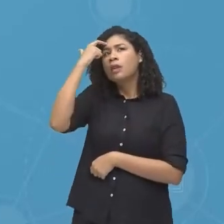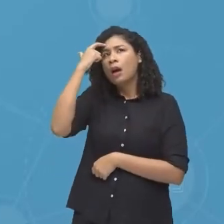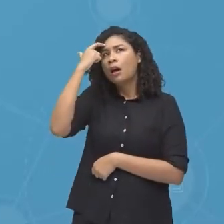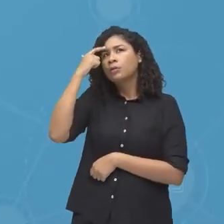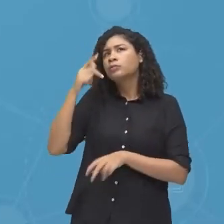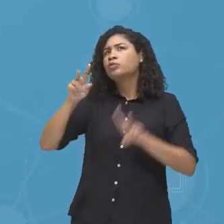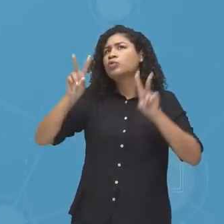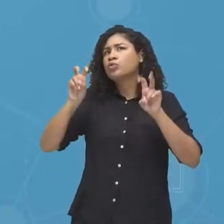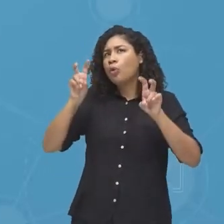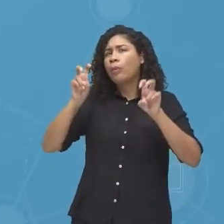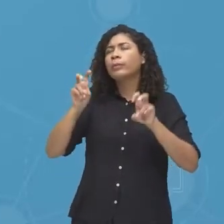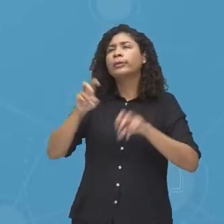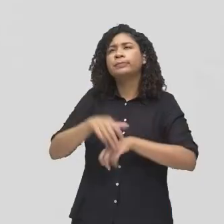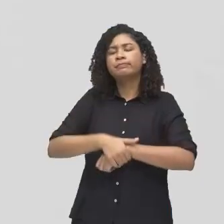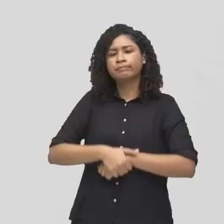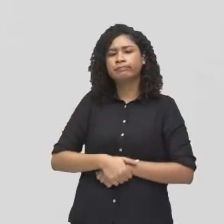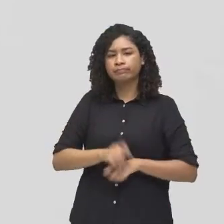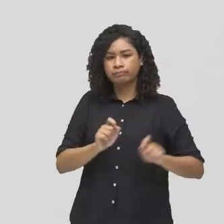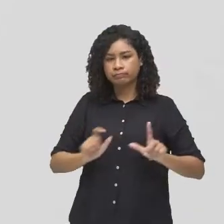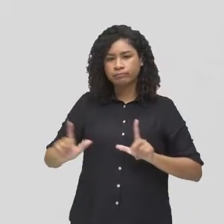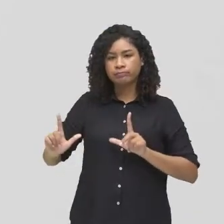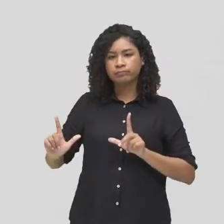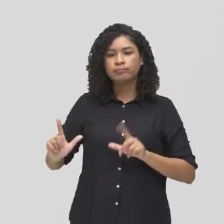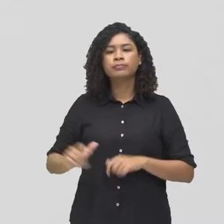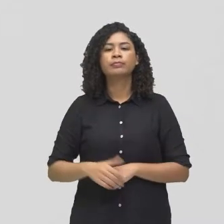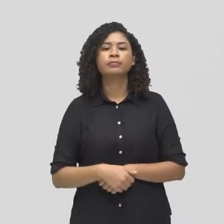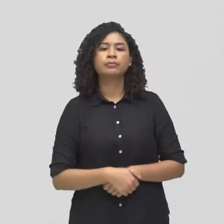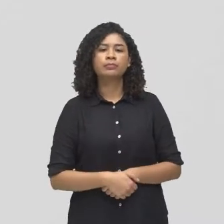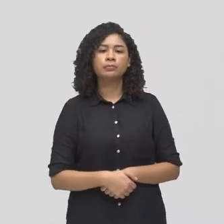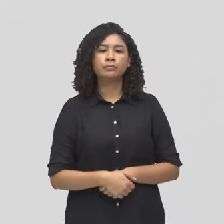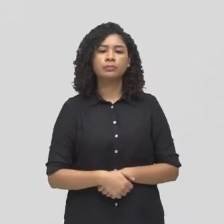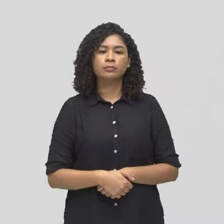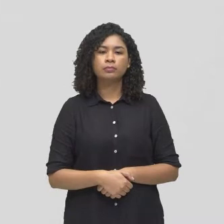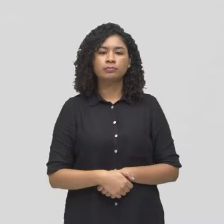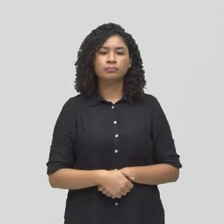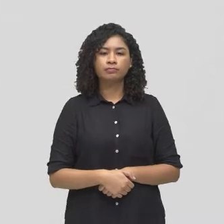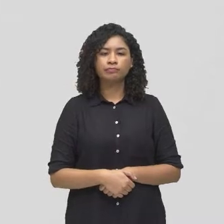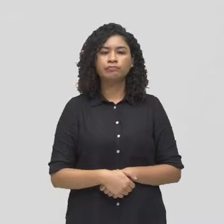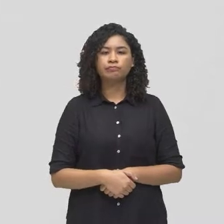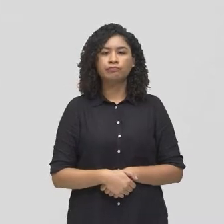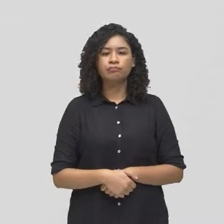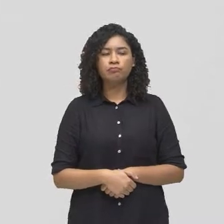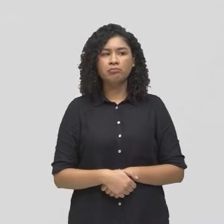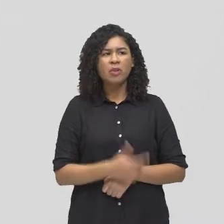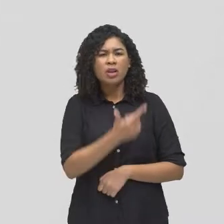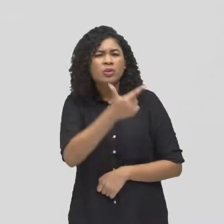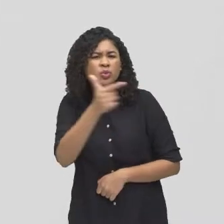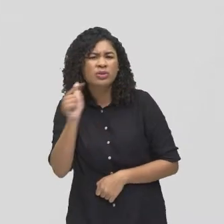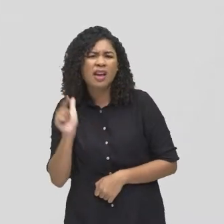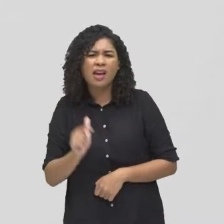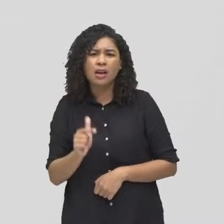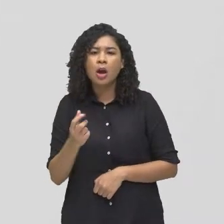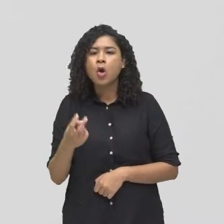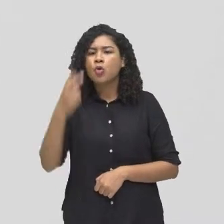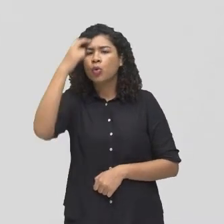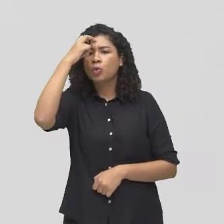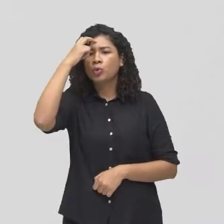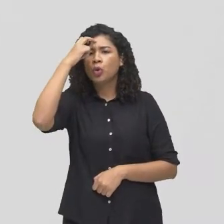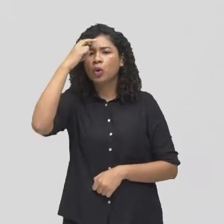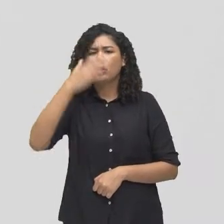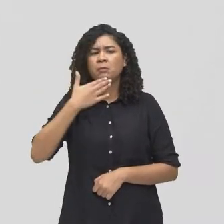seguinte lição de hoje, no próximo slide. Não existe cultura superior ou